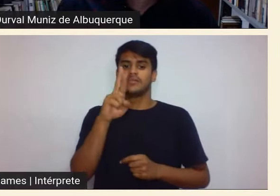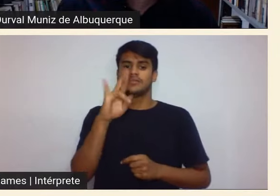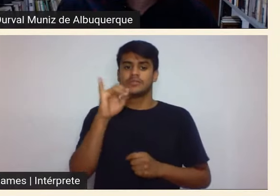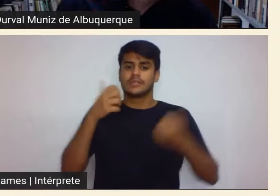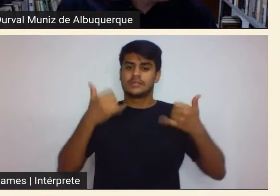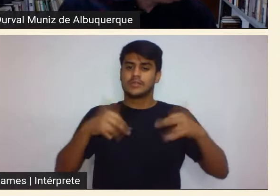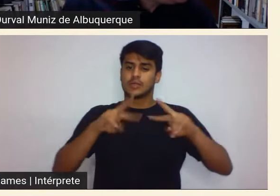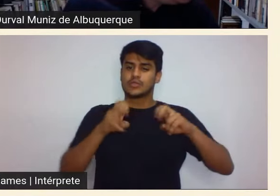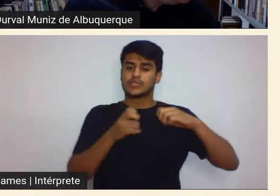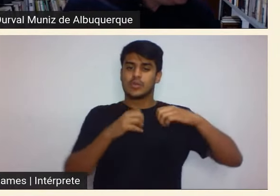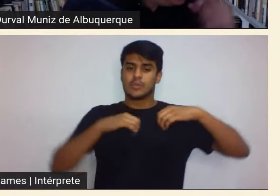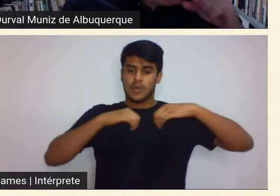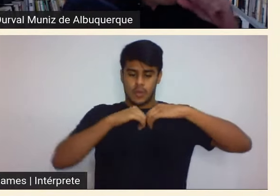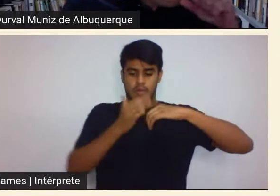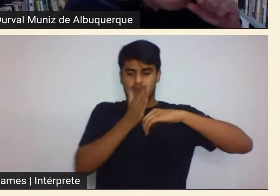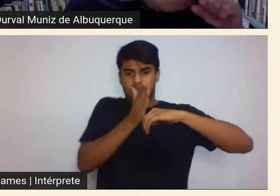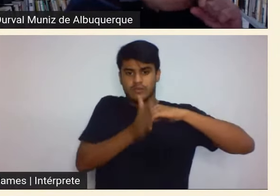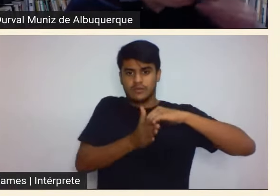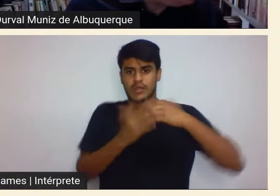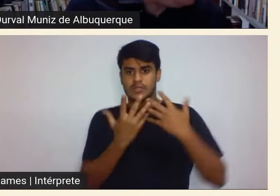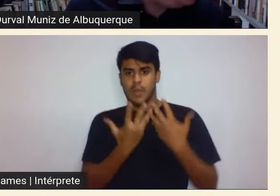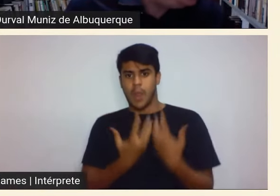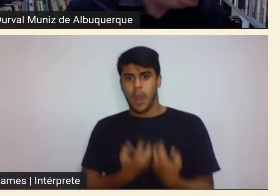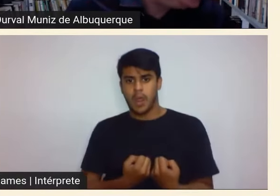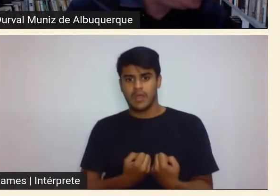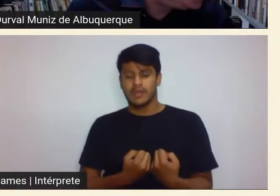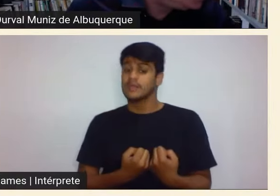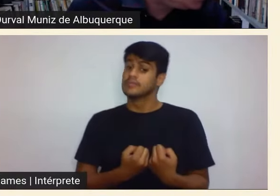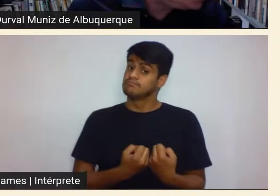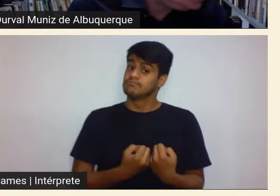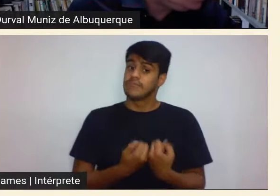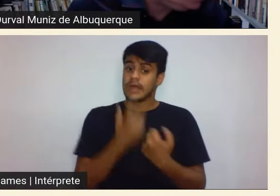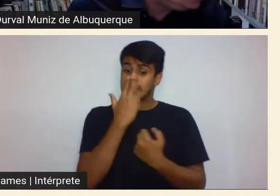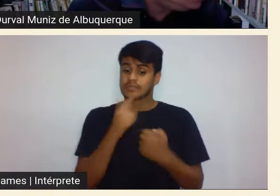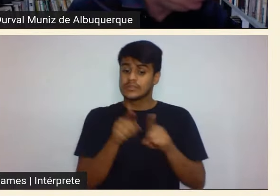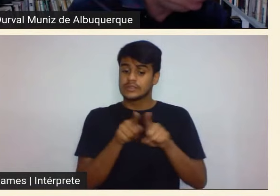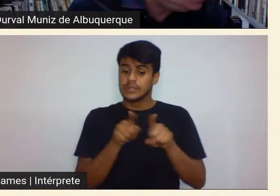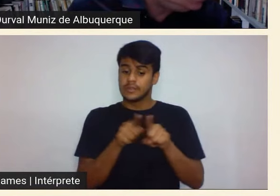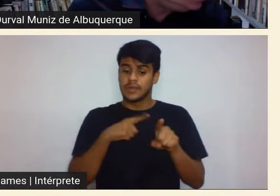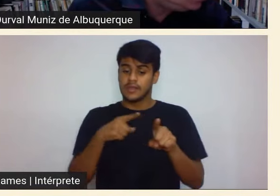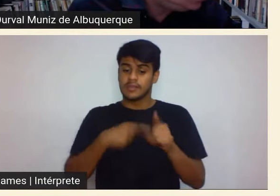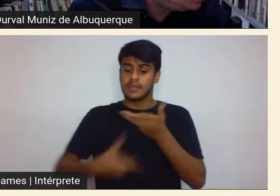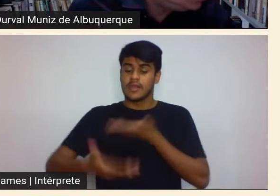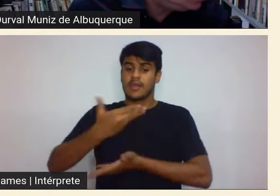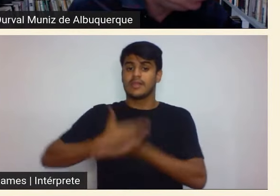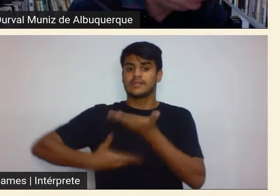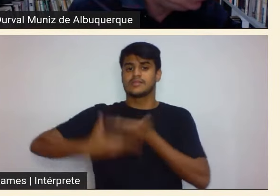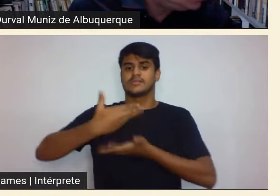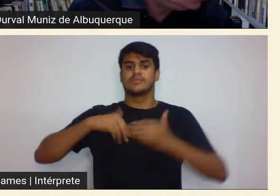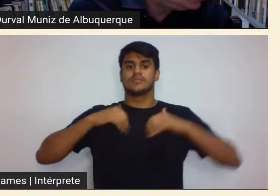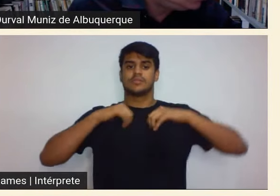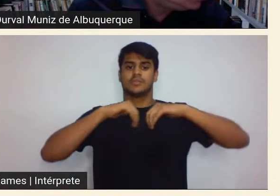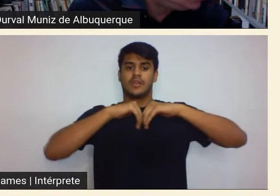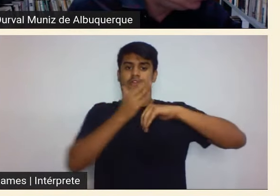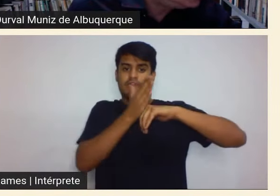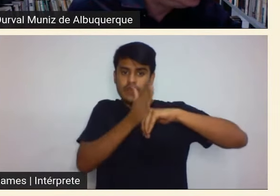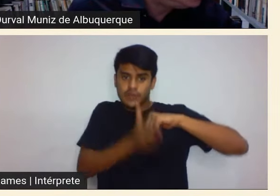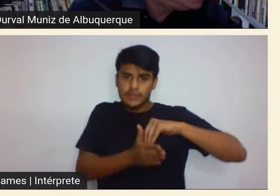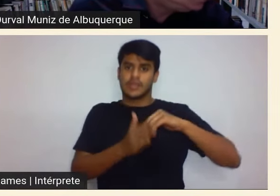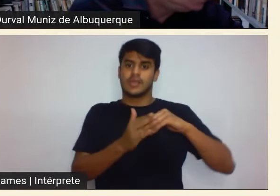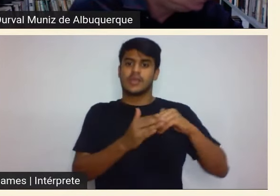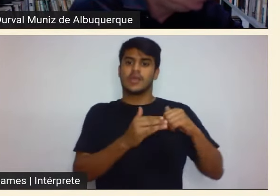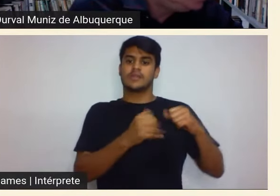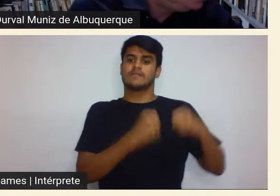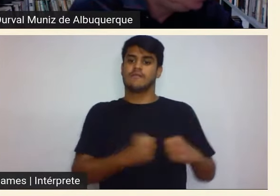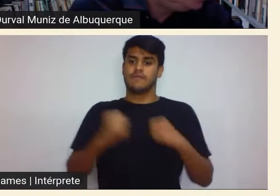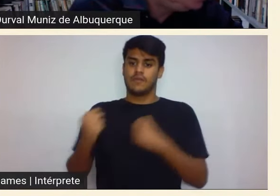fronteiras movediças, eu acho que as relações de fronteiras, de forças entre